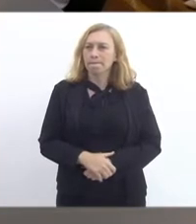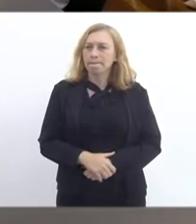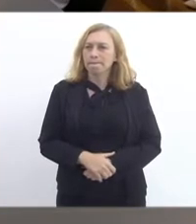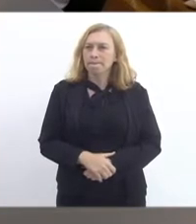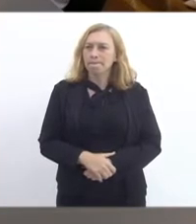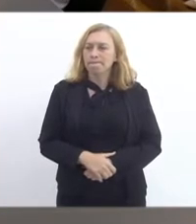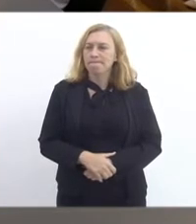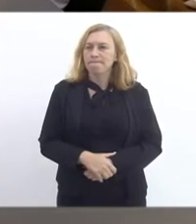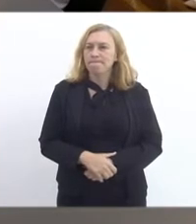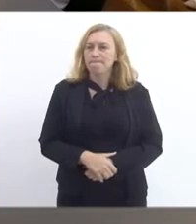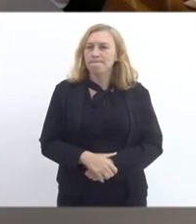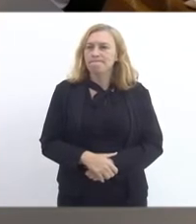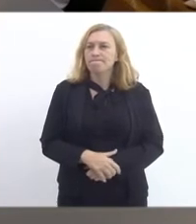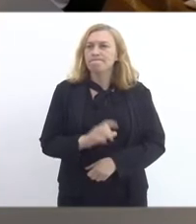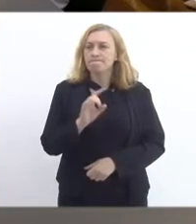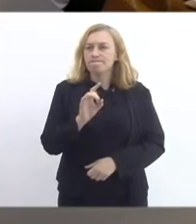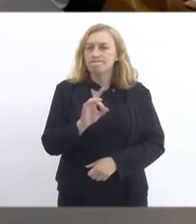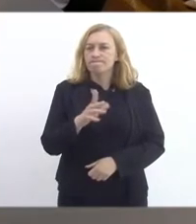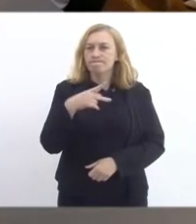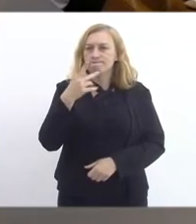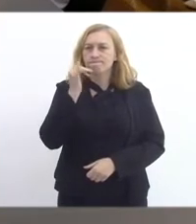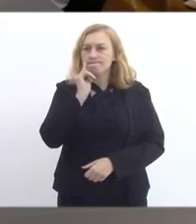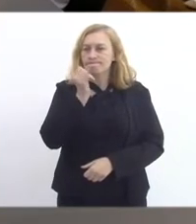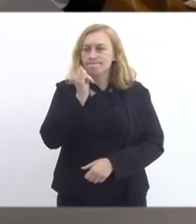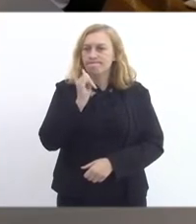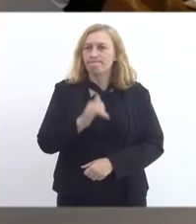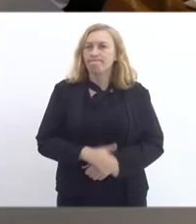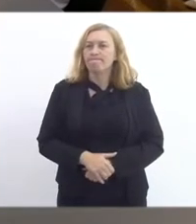Então fica só o parecer do relator.